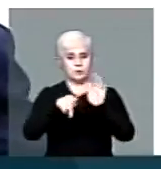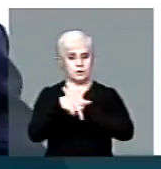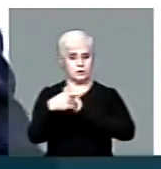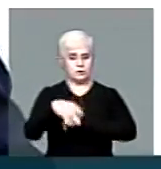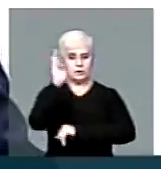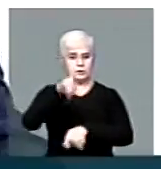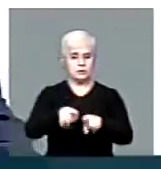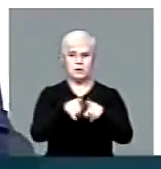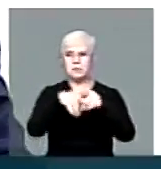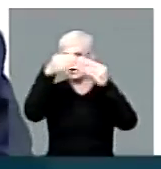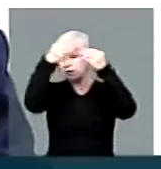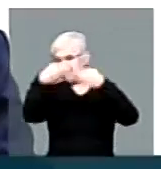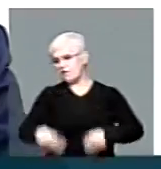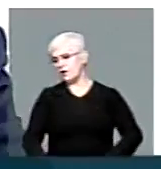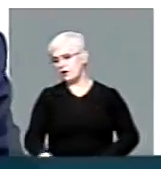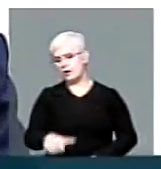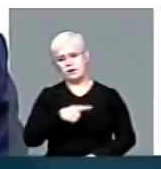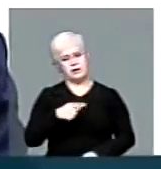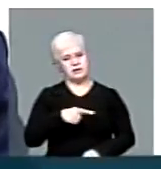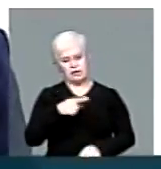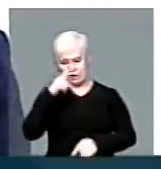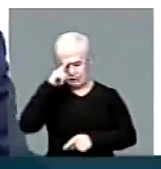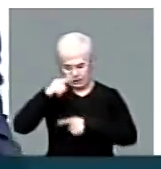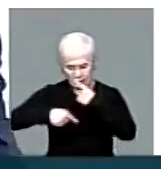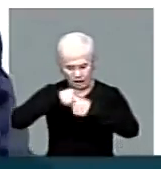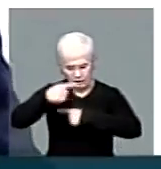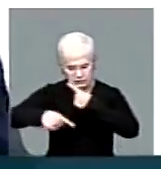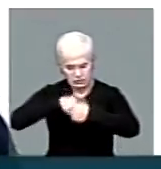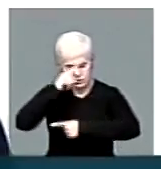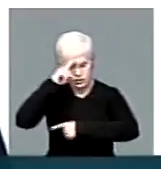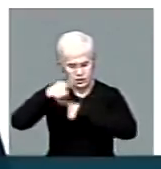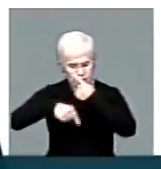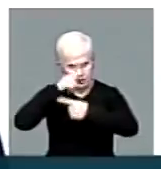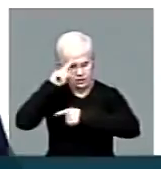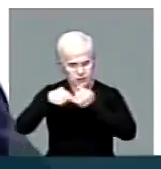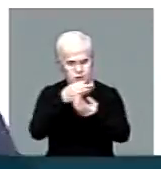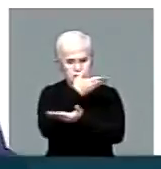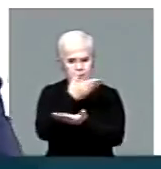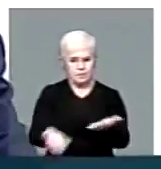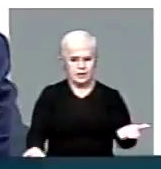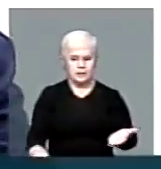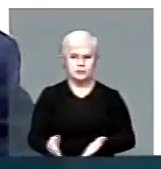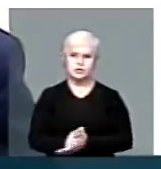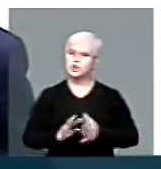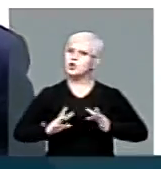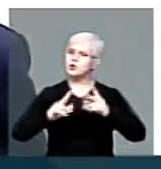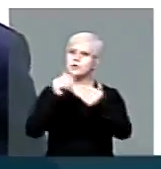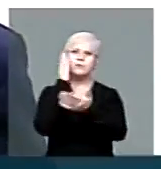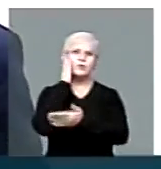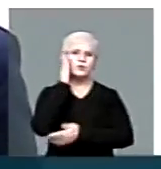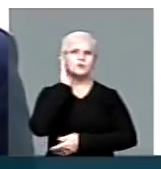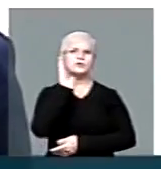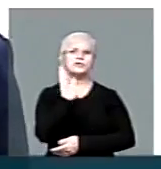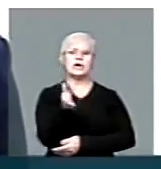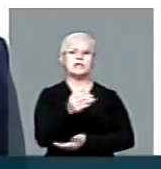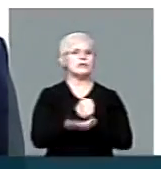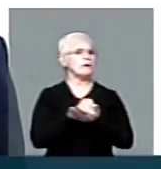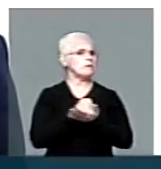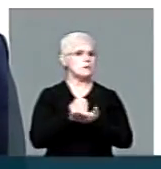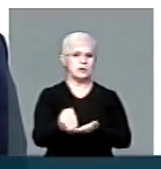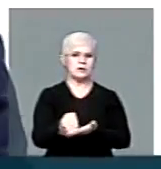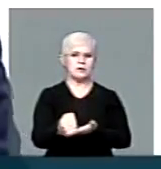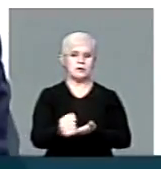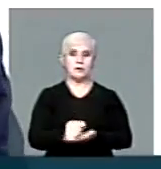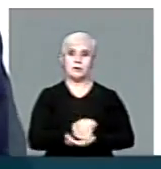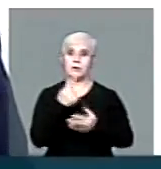está falido. Nós estamos perdendo a cada momento para o crime organizado. Todo mundo sabe disso. E um dos